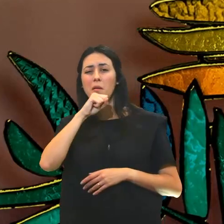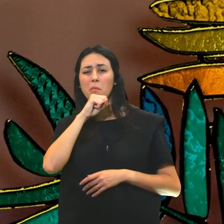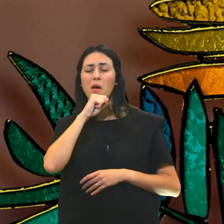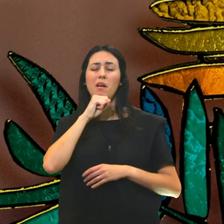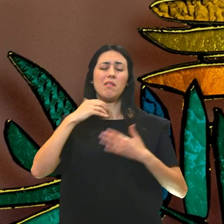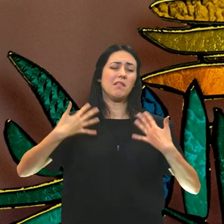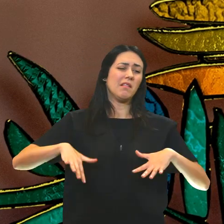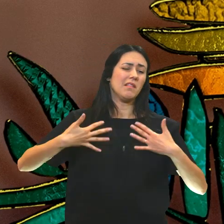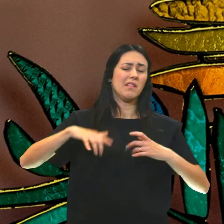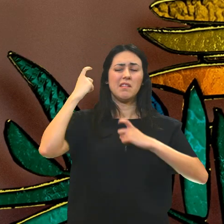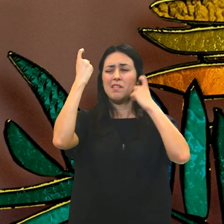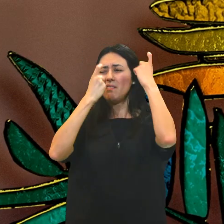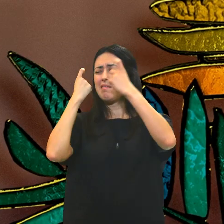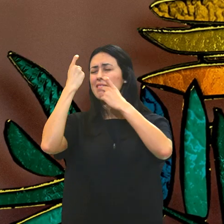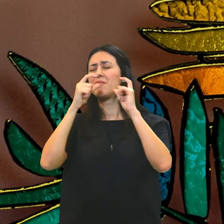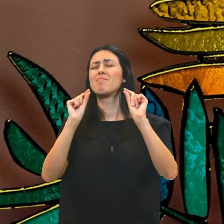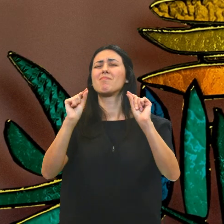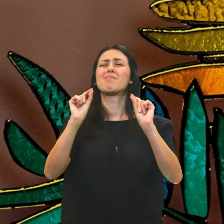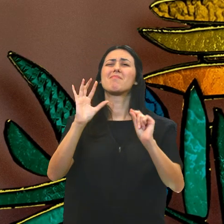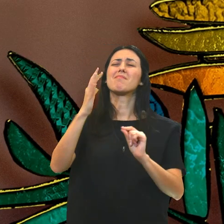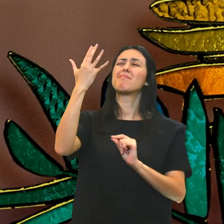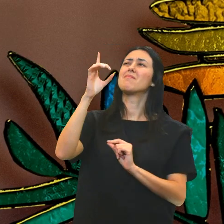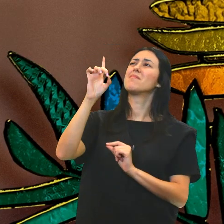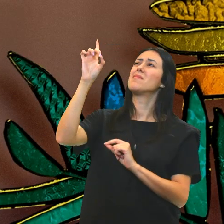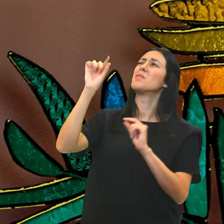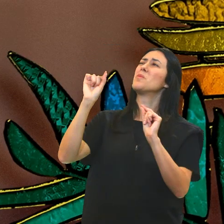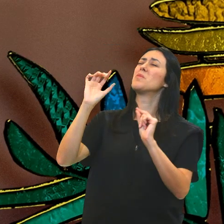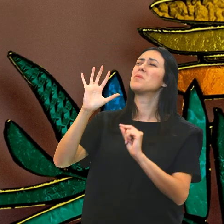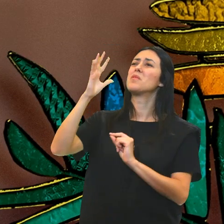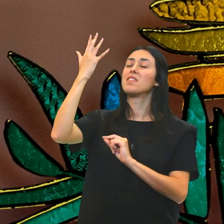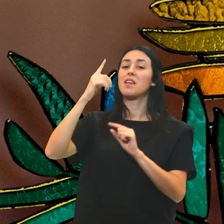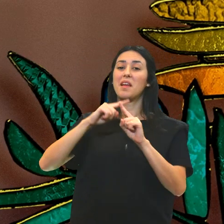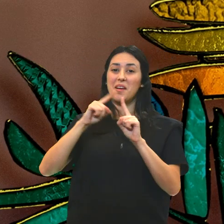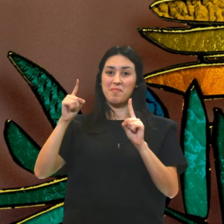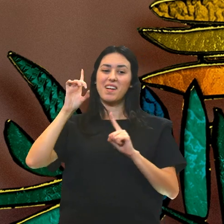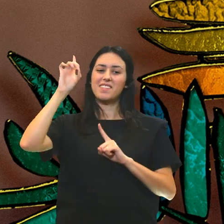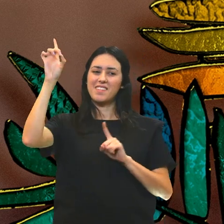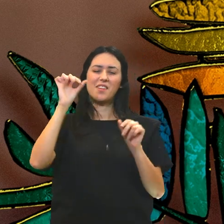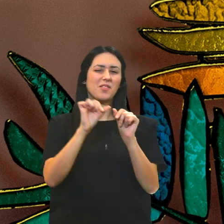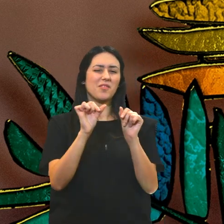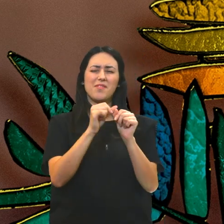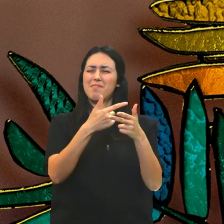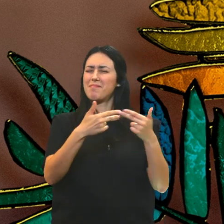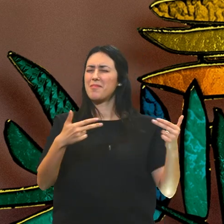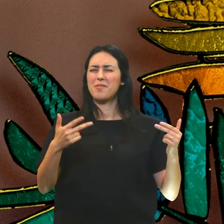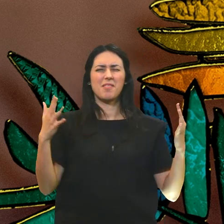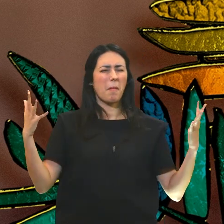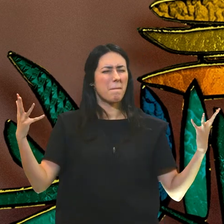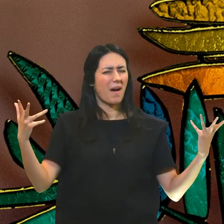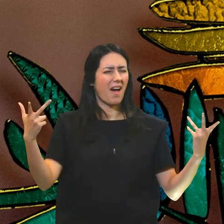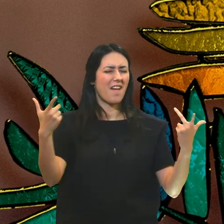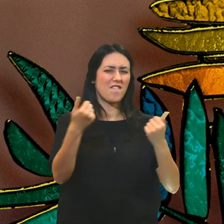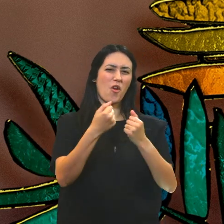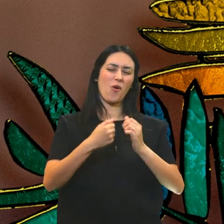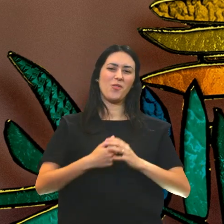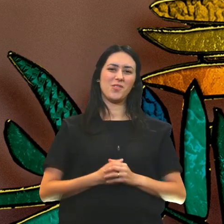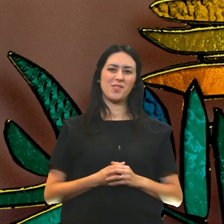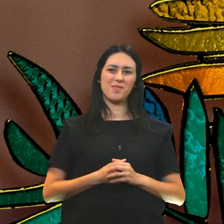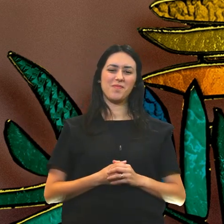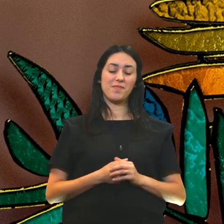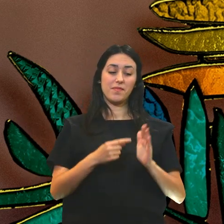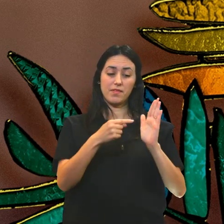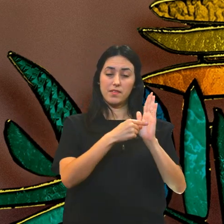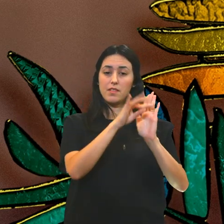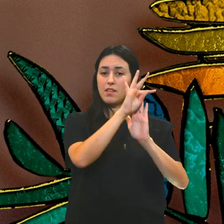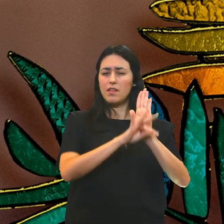vai acontecer? Mas Deus age de um jeito maravilhoso. Não está tudo descrito